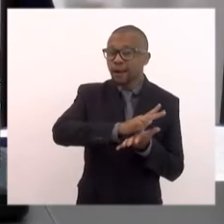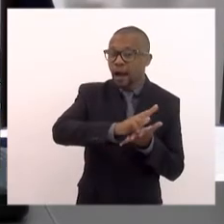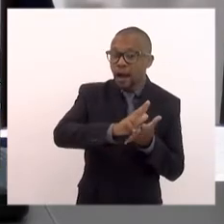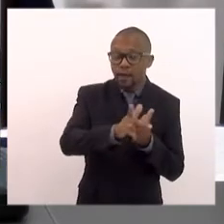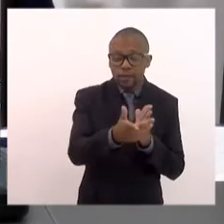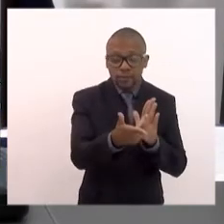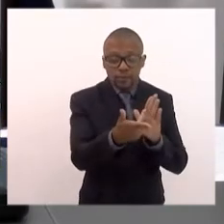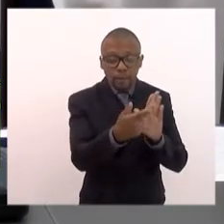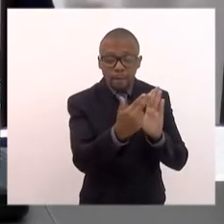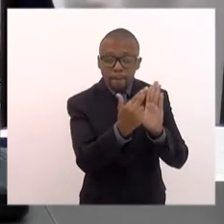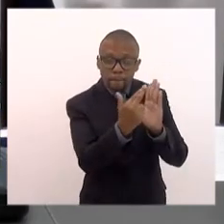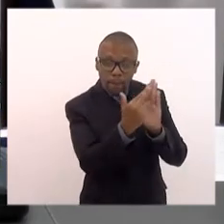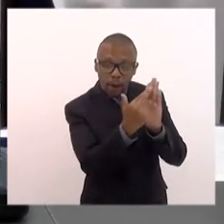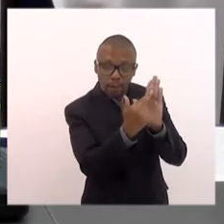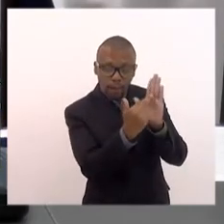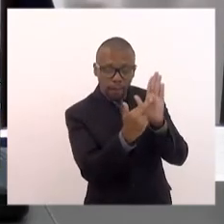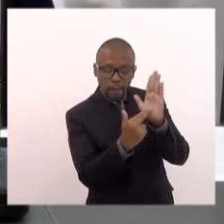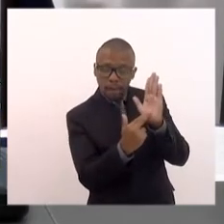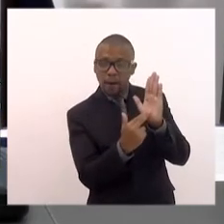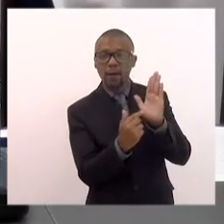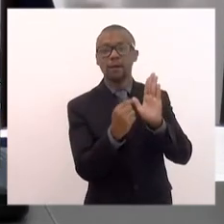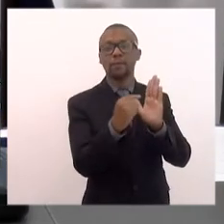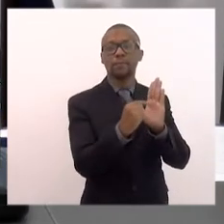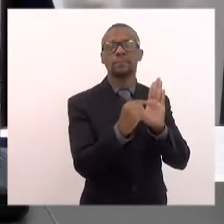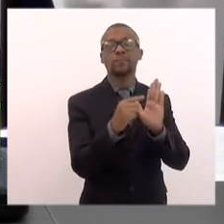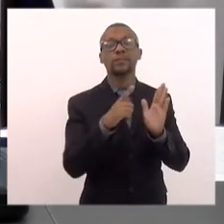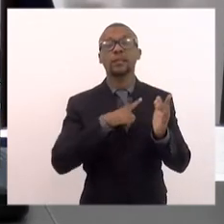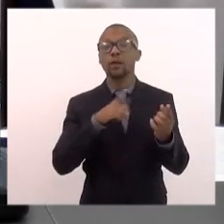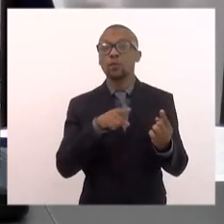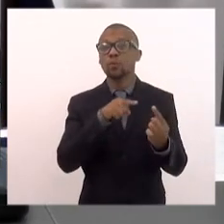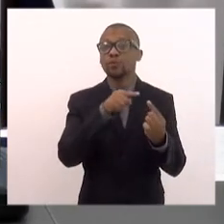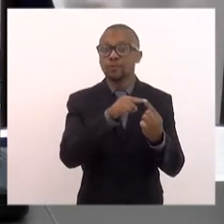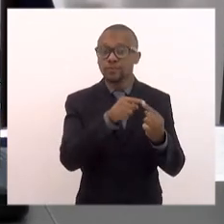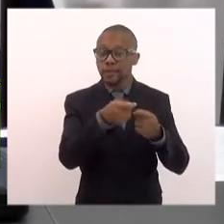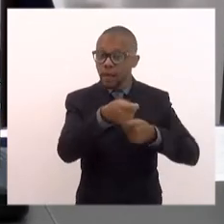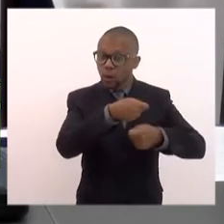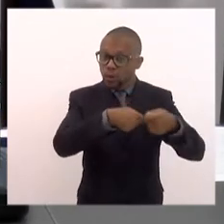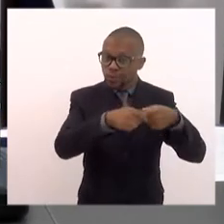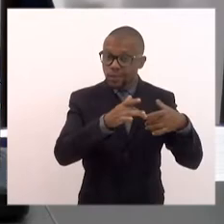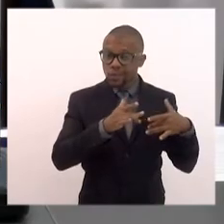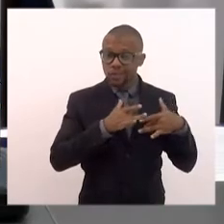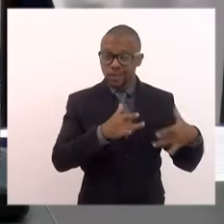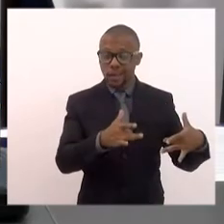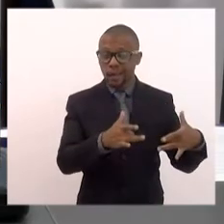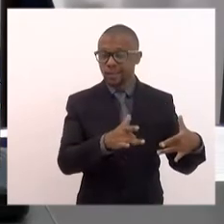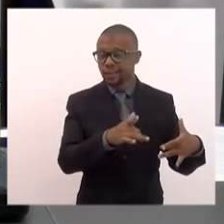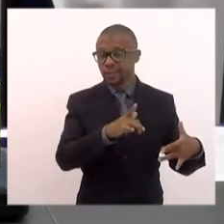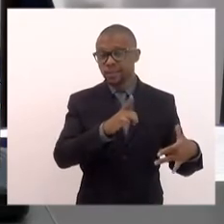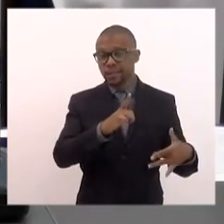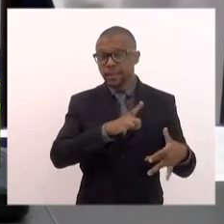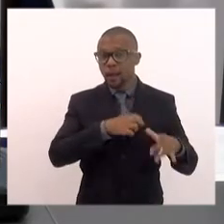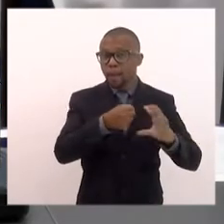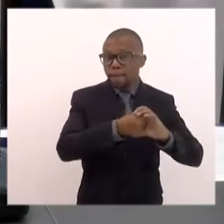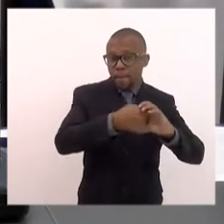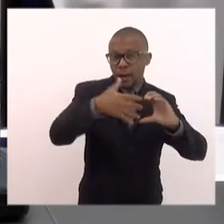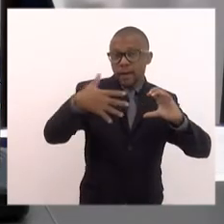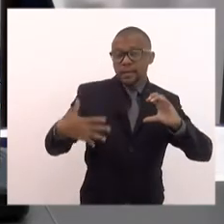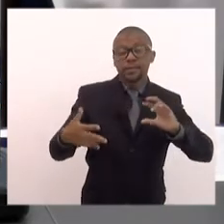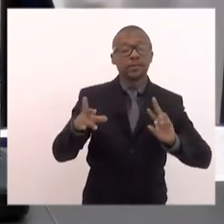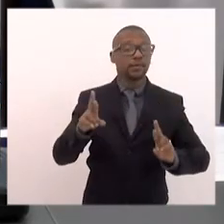tem um conjunto de princípios que fazem com que a economia popular solidária seja, como disse a Inês, uma outra